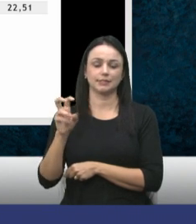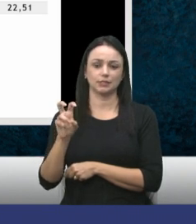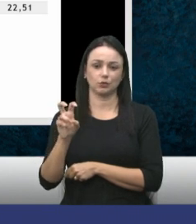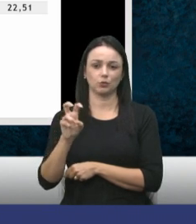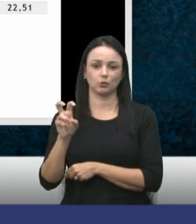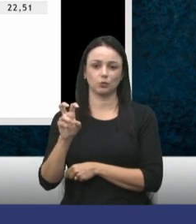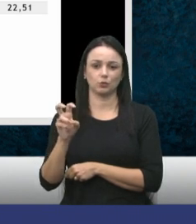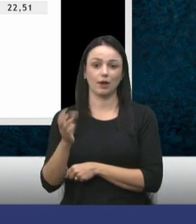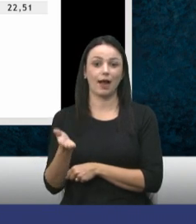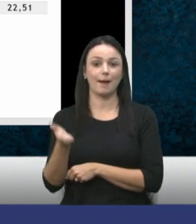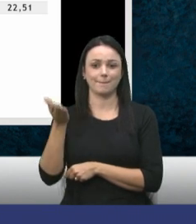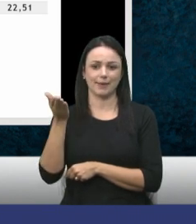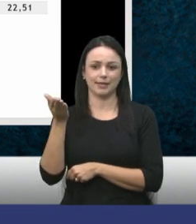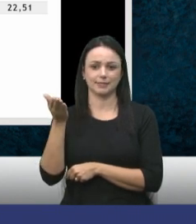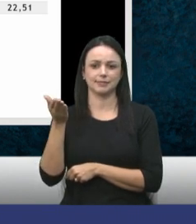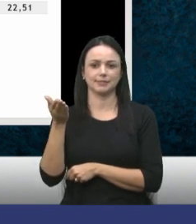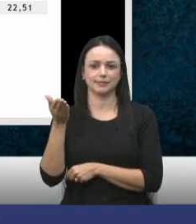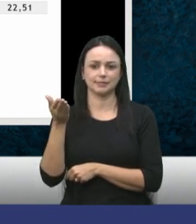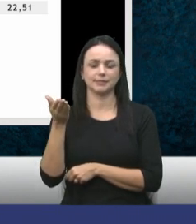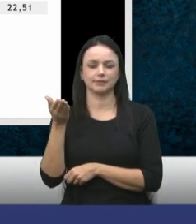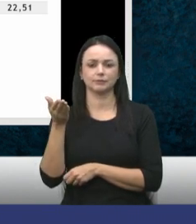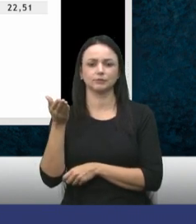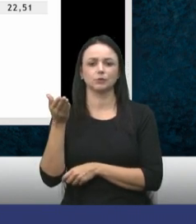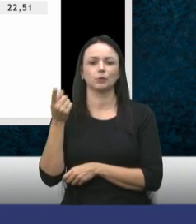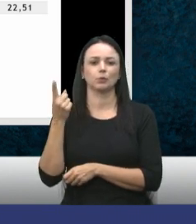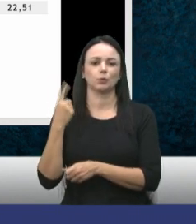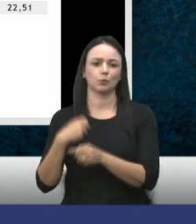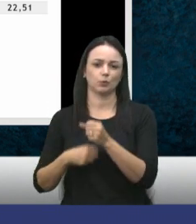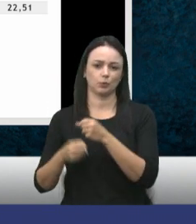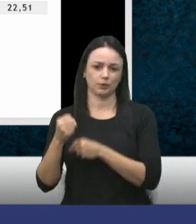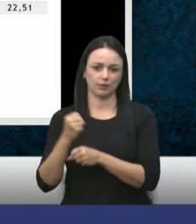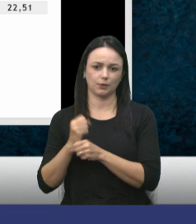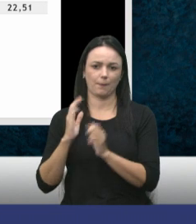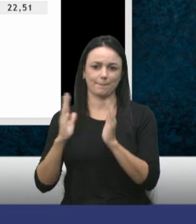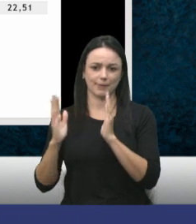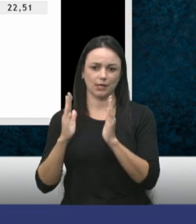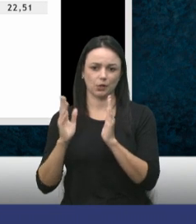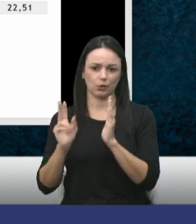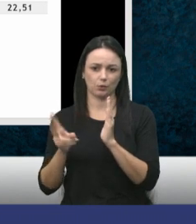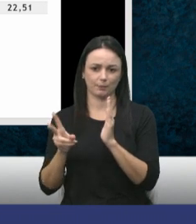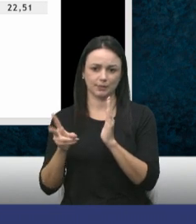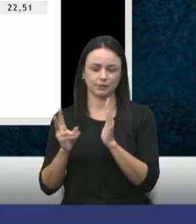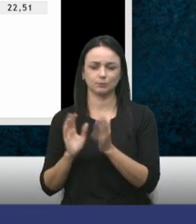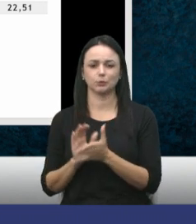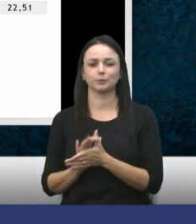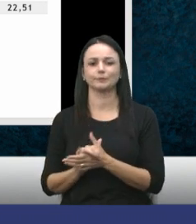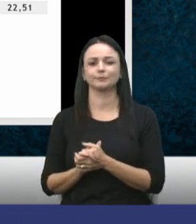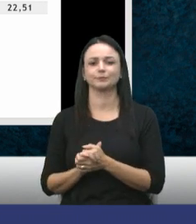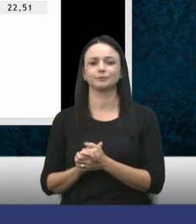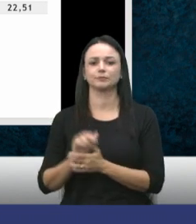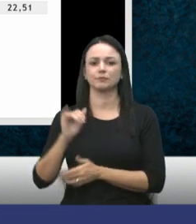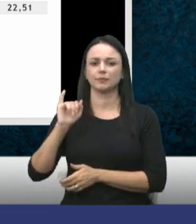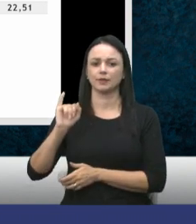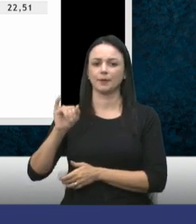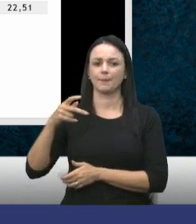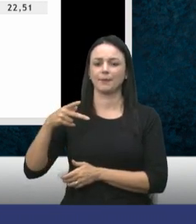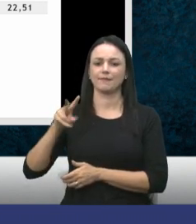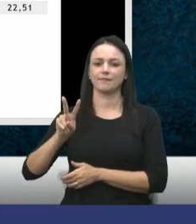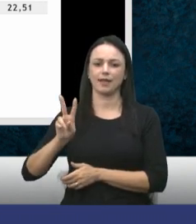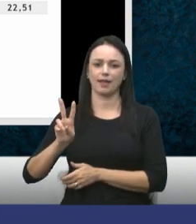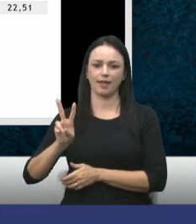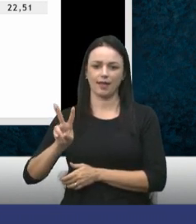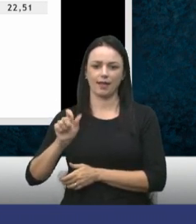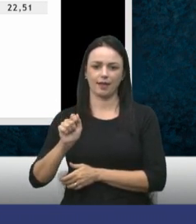11,35% a mais do que o mesmo período de 2023. IPVA,